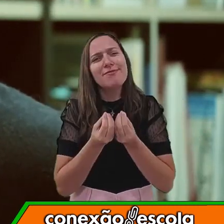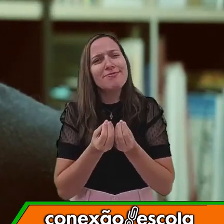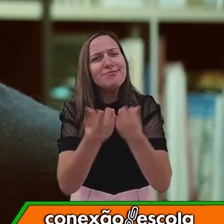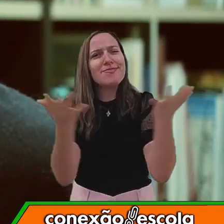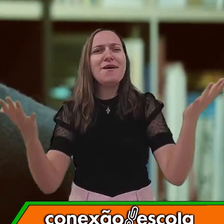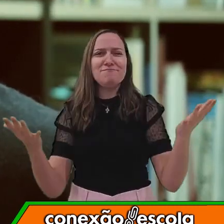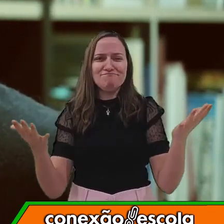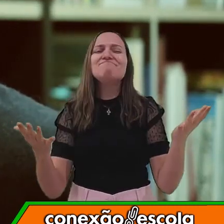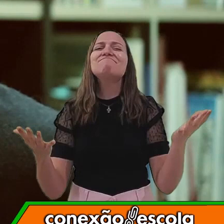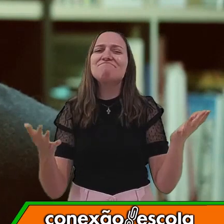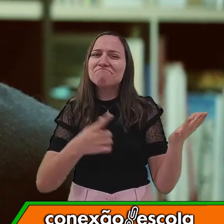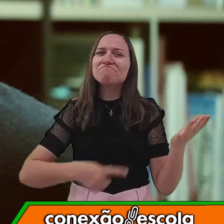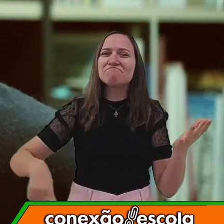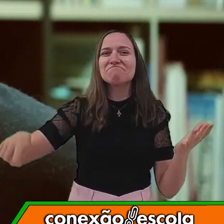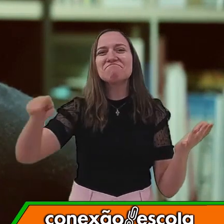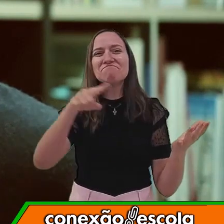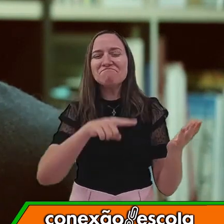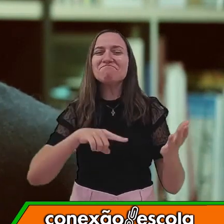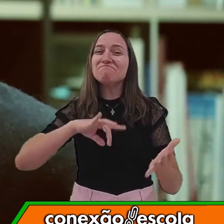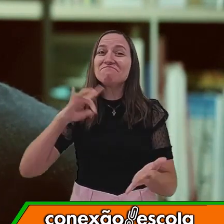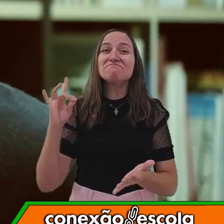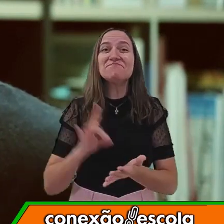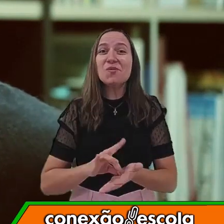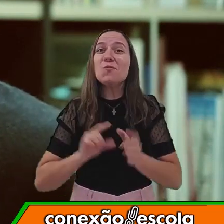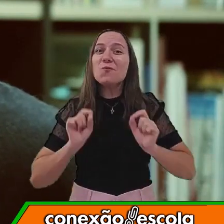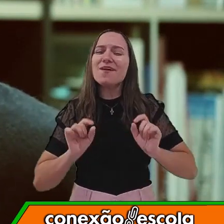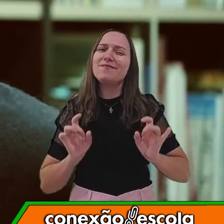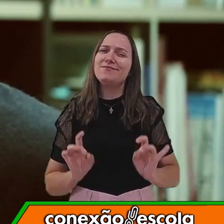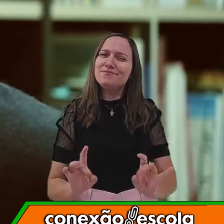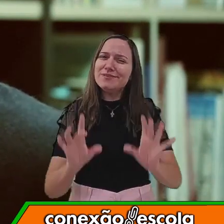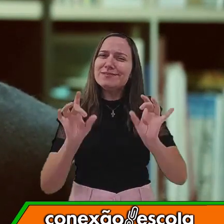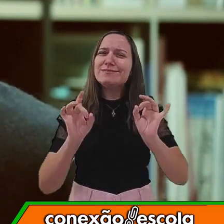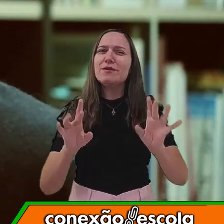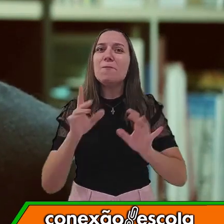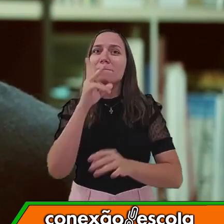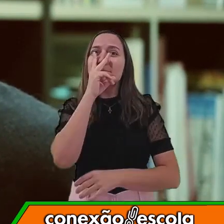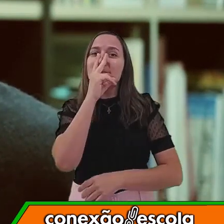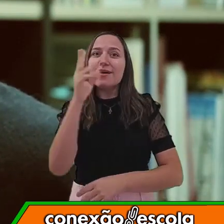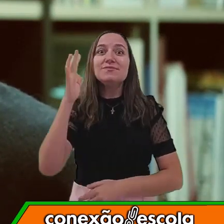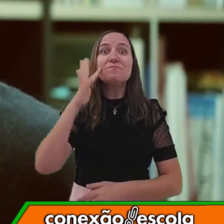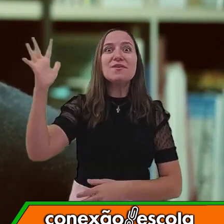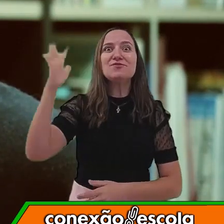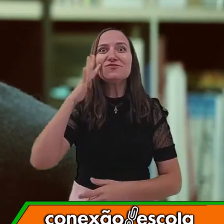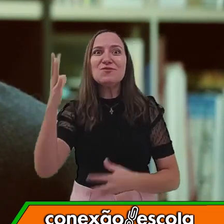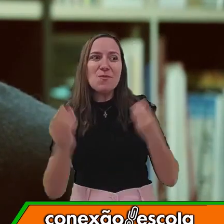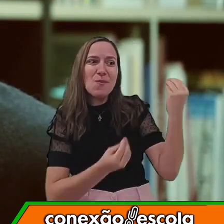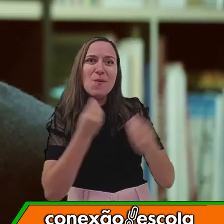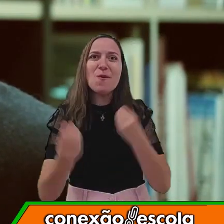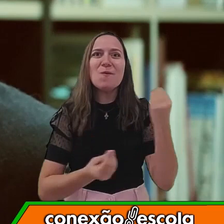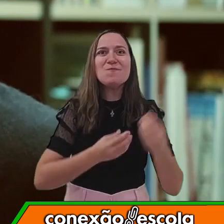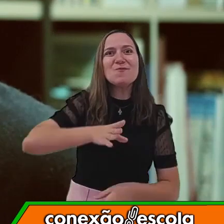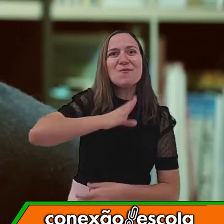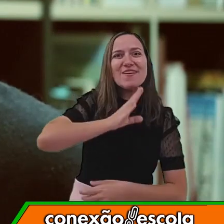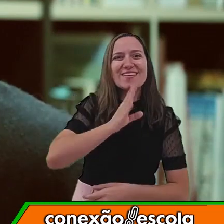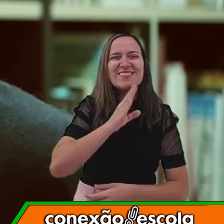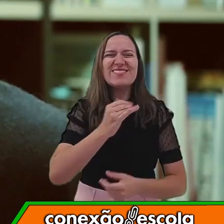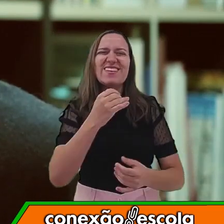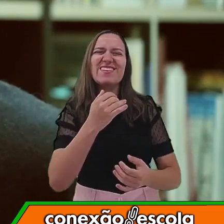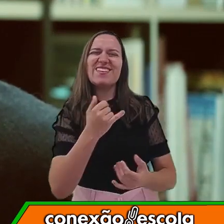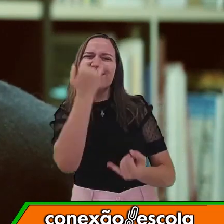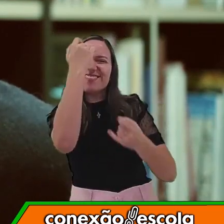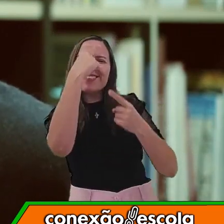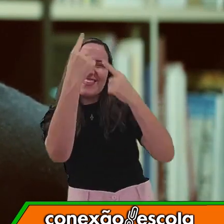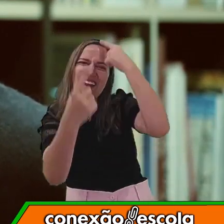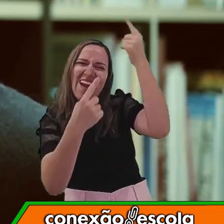oferecer para vocês um lugar especial para habitar, um lugar especial para conhecer ideias,